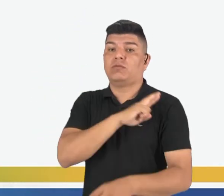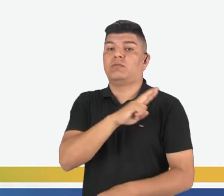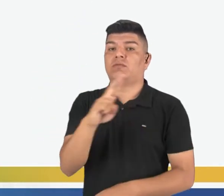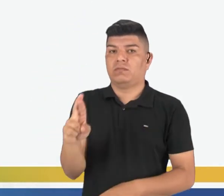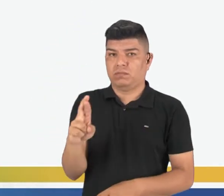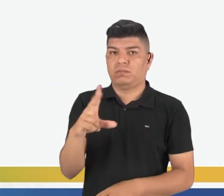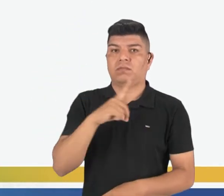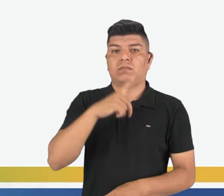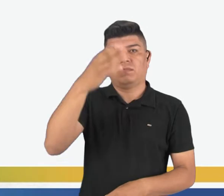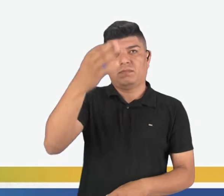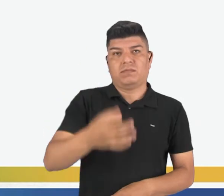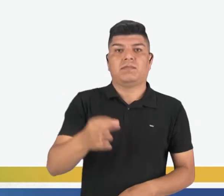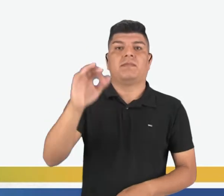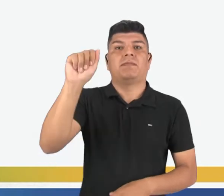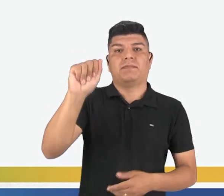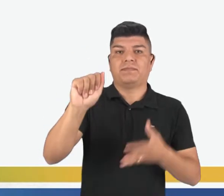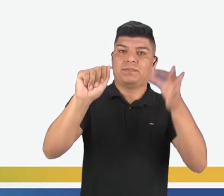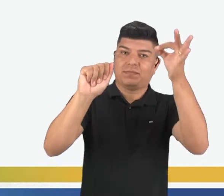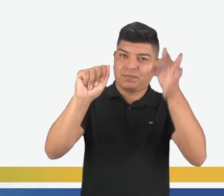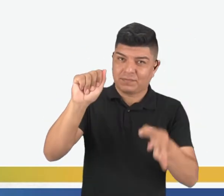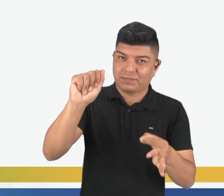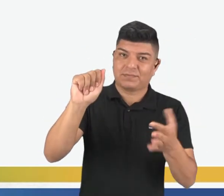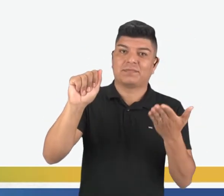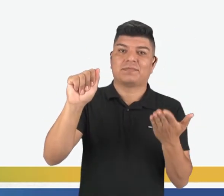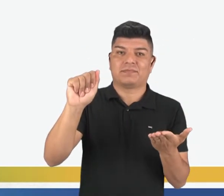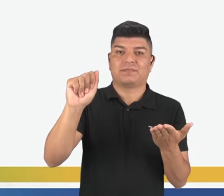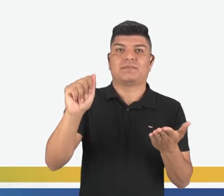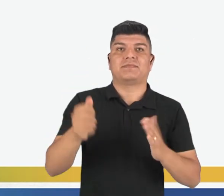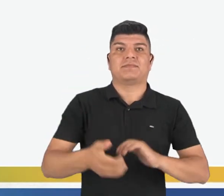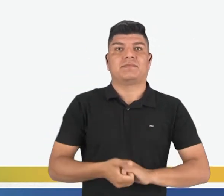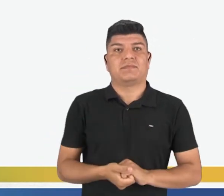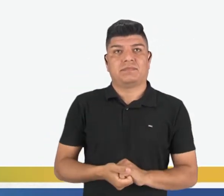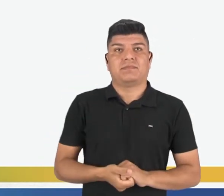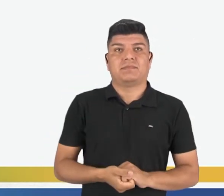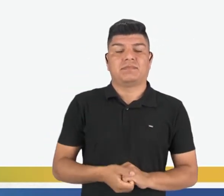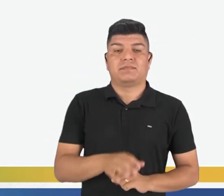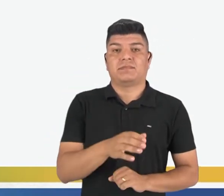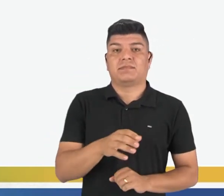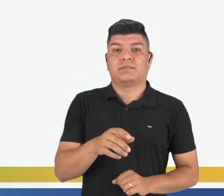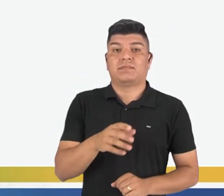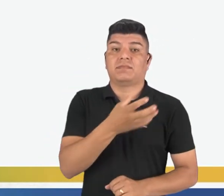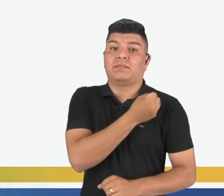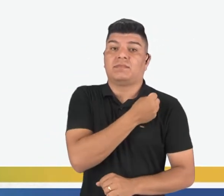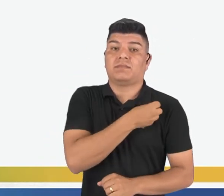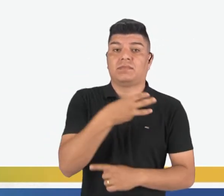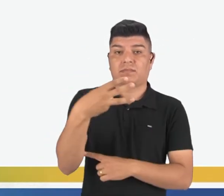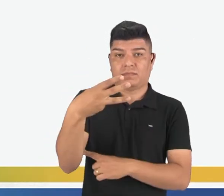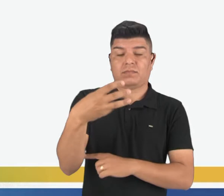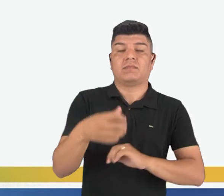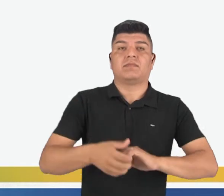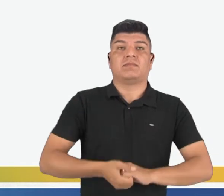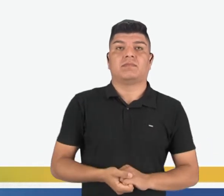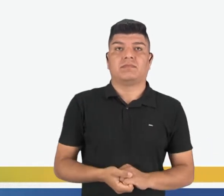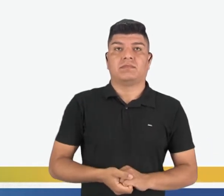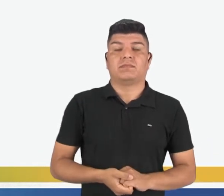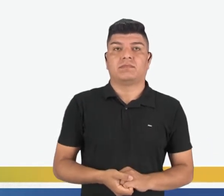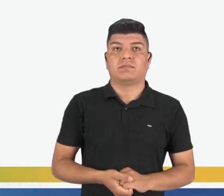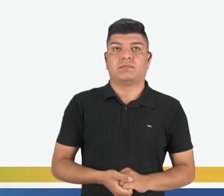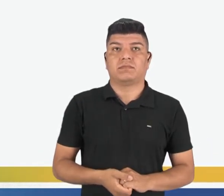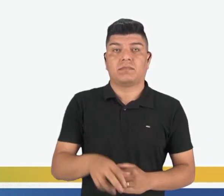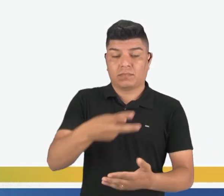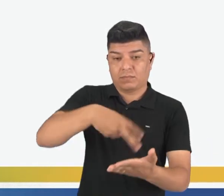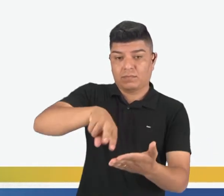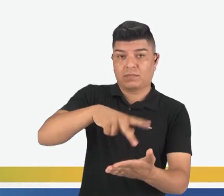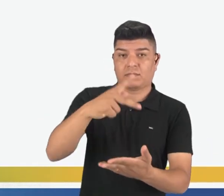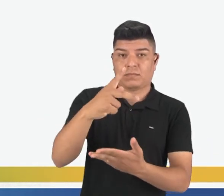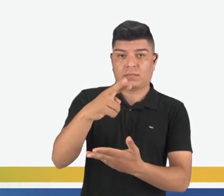Tenho certeza que você também acertou essa questão. Vamos à nossa terceira atividade. A